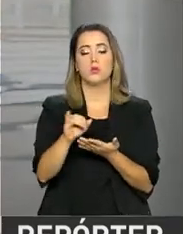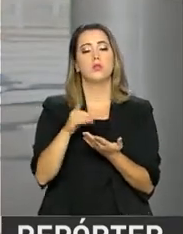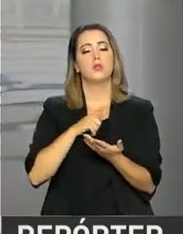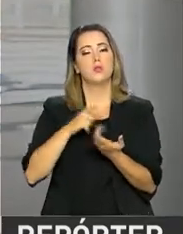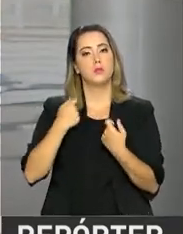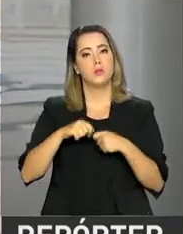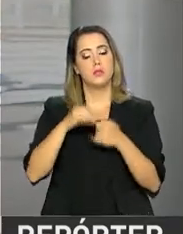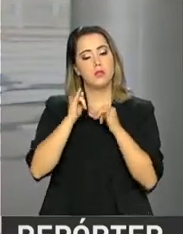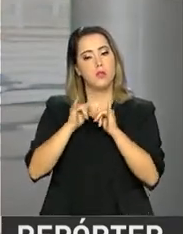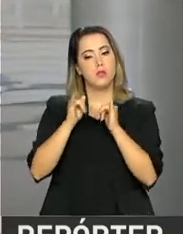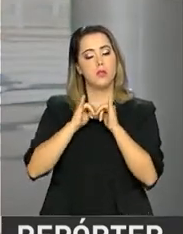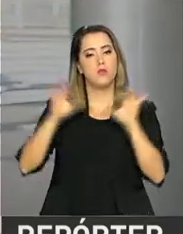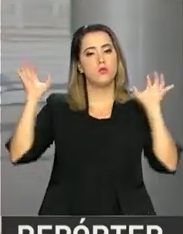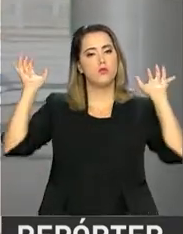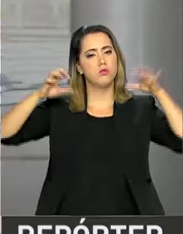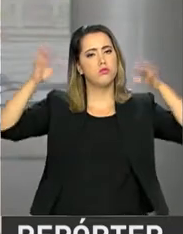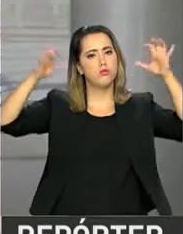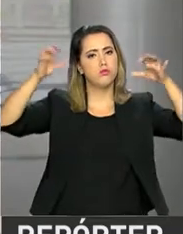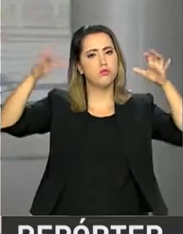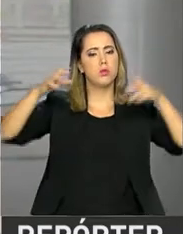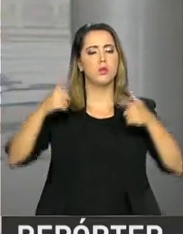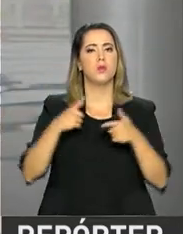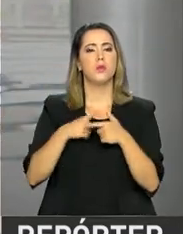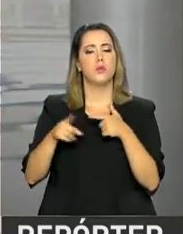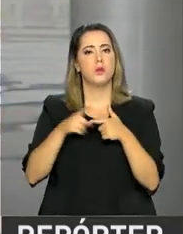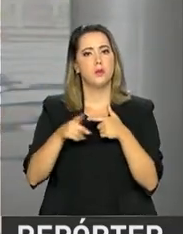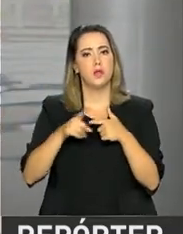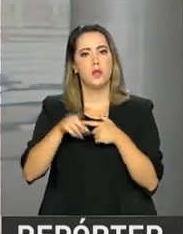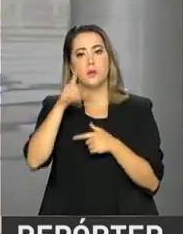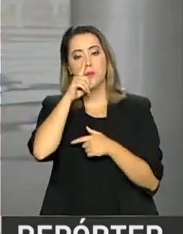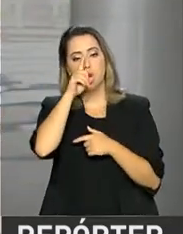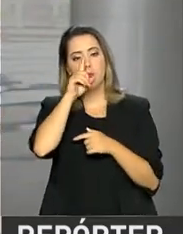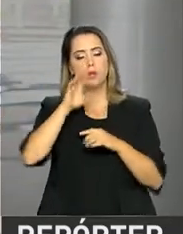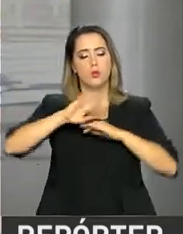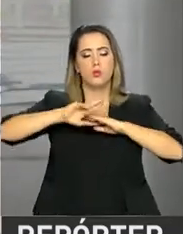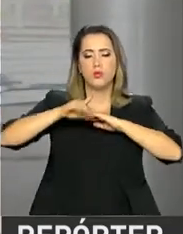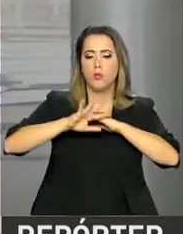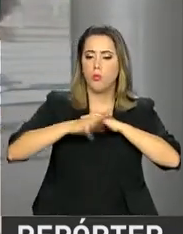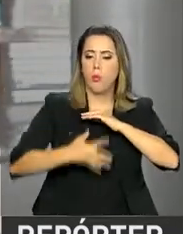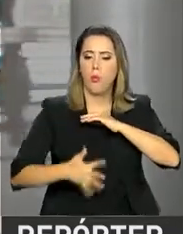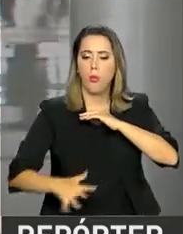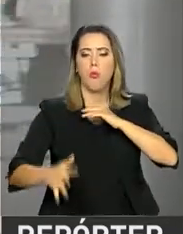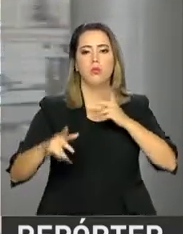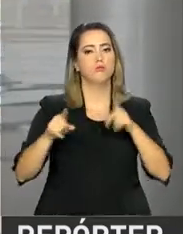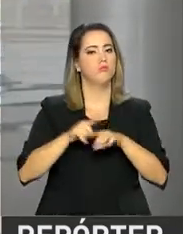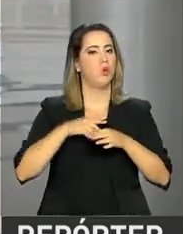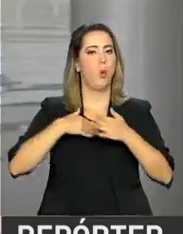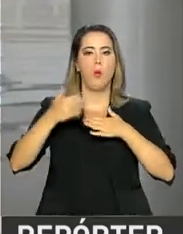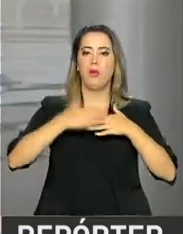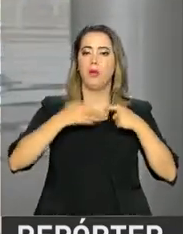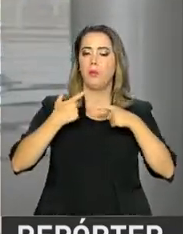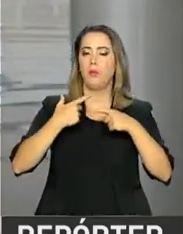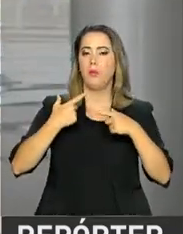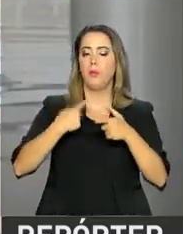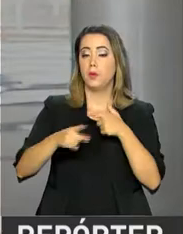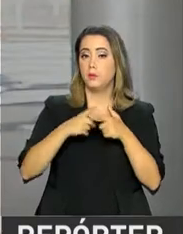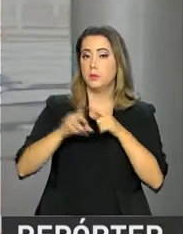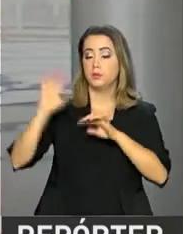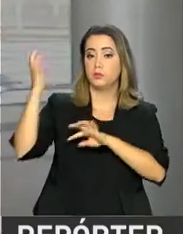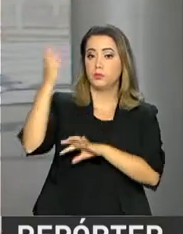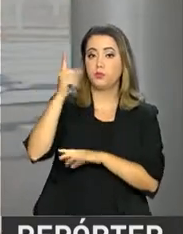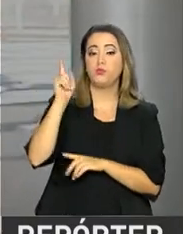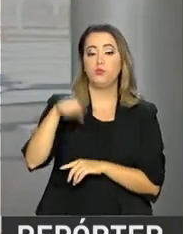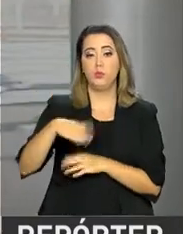alagamentos temporais perigo de deslizamentos de terra entre outros desastres lembrando que o serviço é gratuito